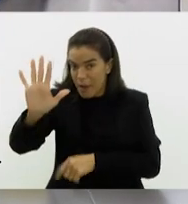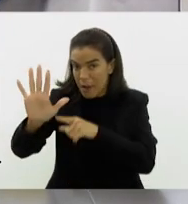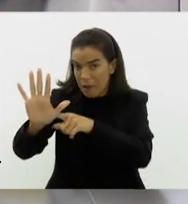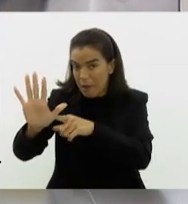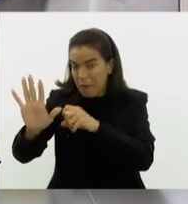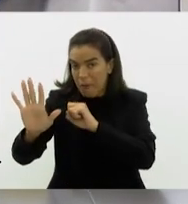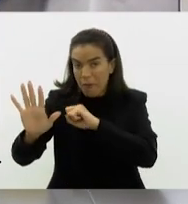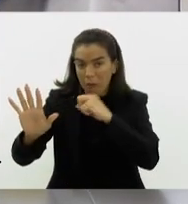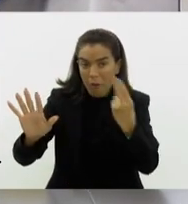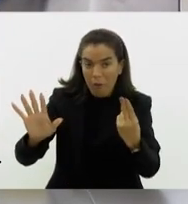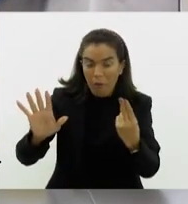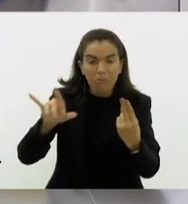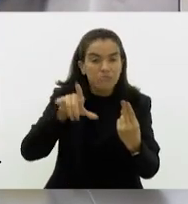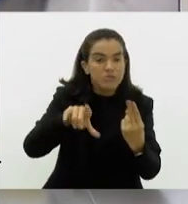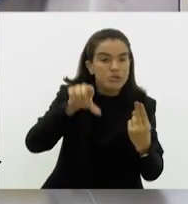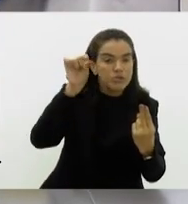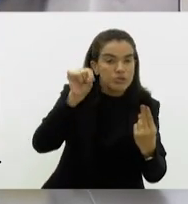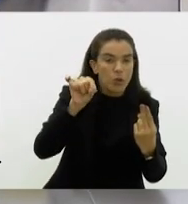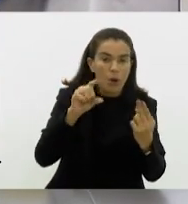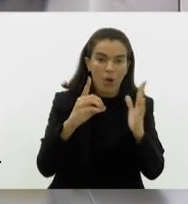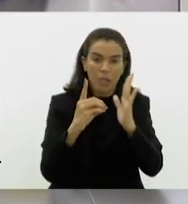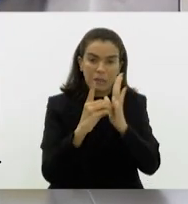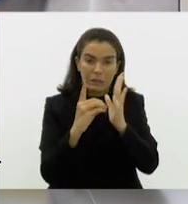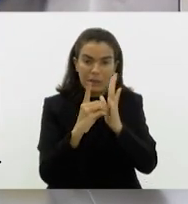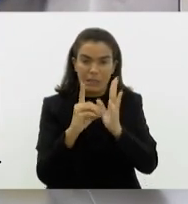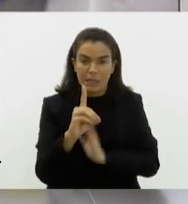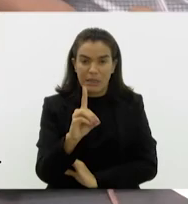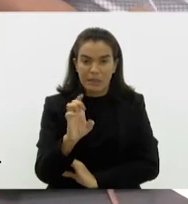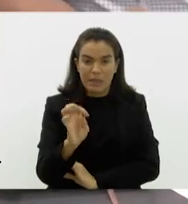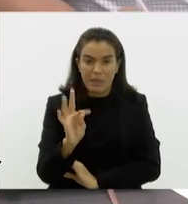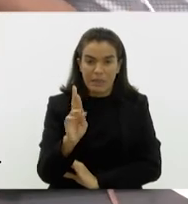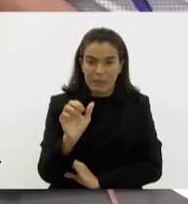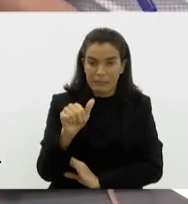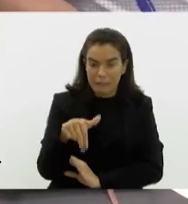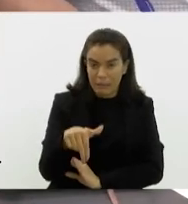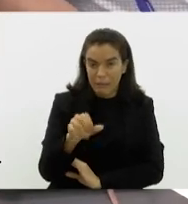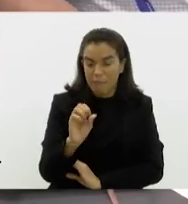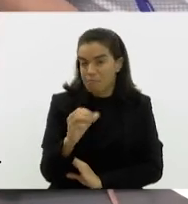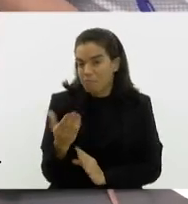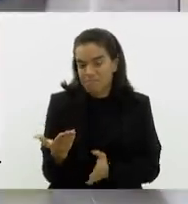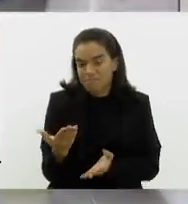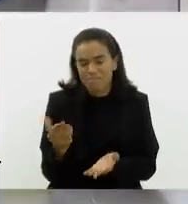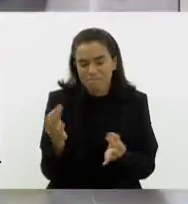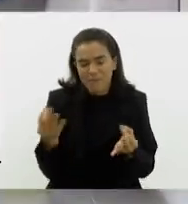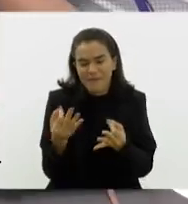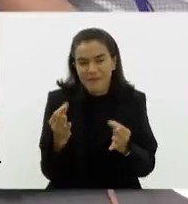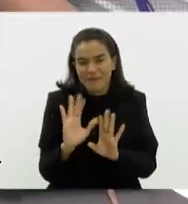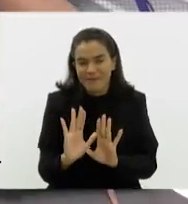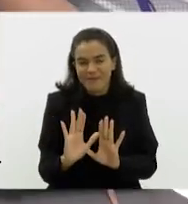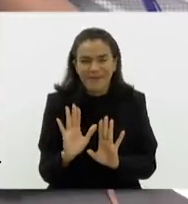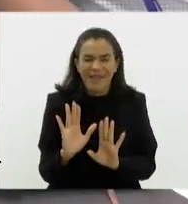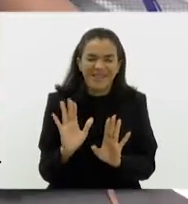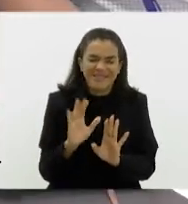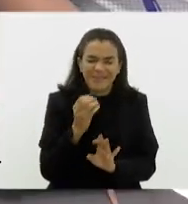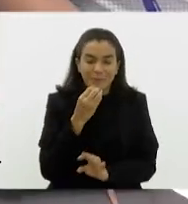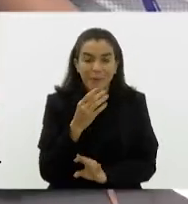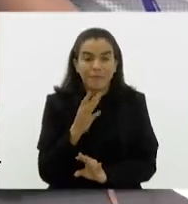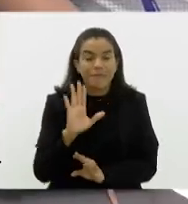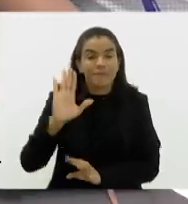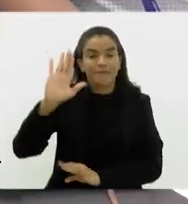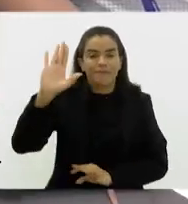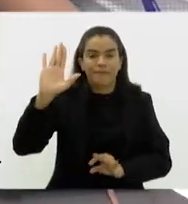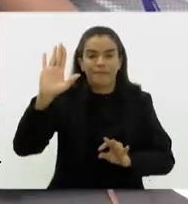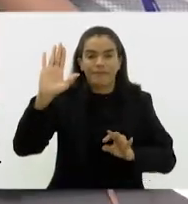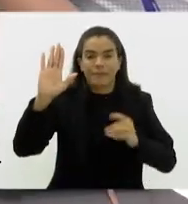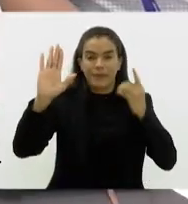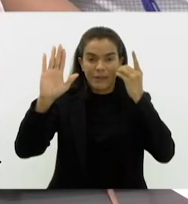se delega ao isso, DETRAN a competência. Normalmente é o ente nacional, porque aí cada é passível estado, de... Perfeito. Mas tudo bem, eu quero dizer, presidente, que é constitucional